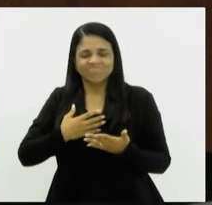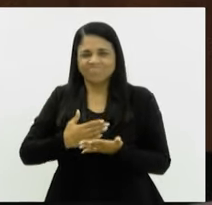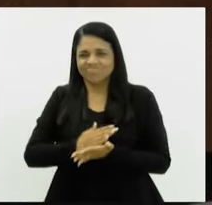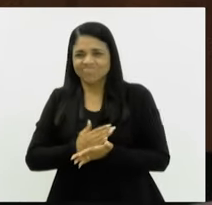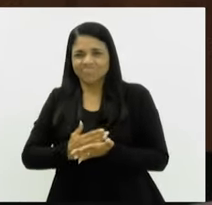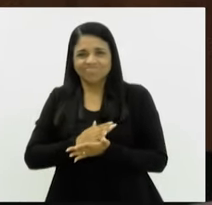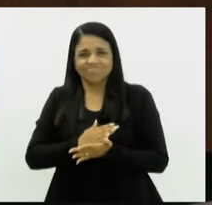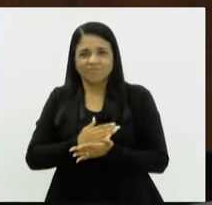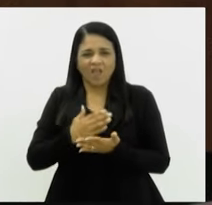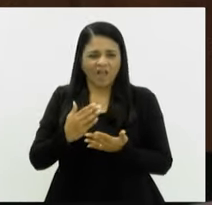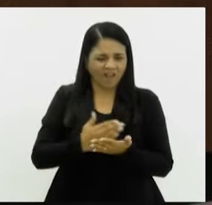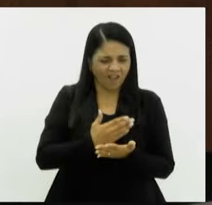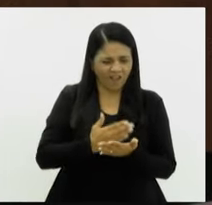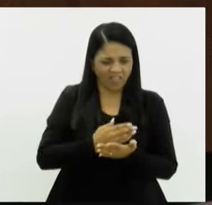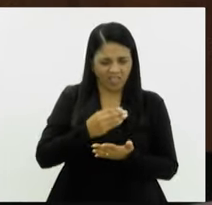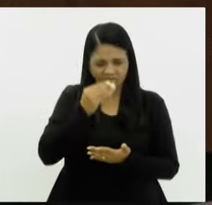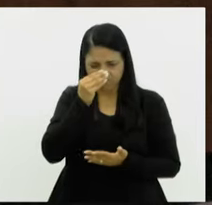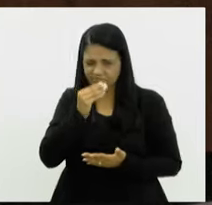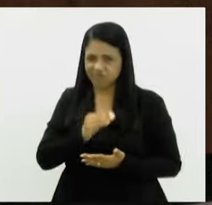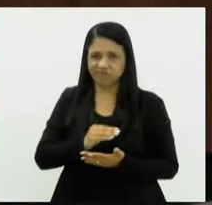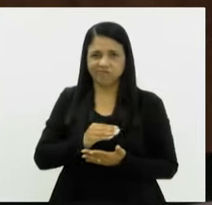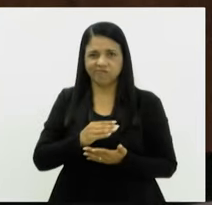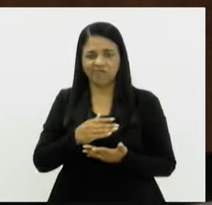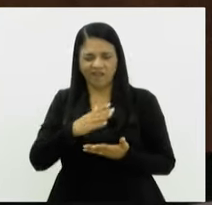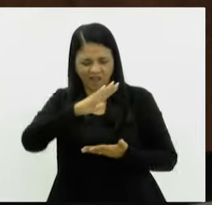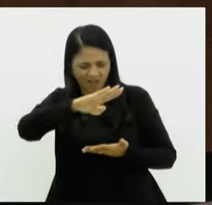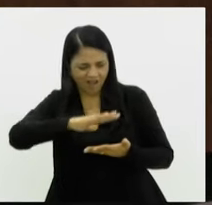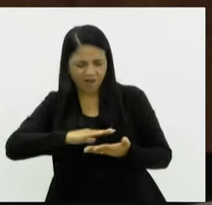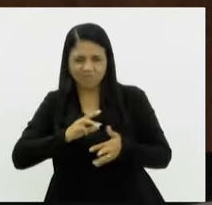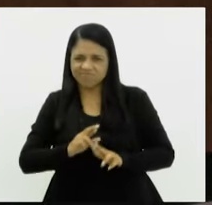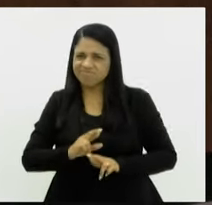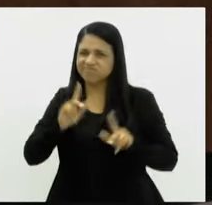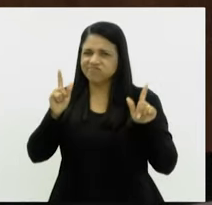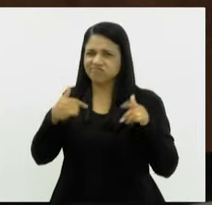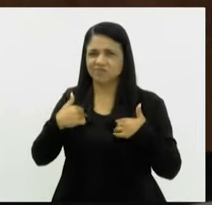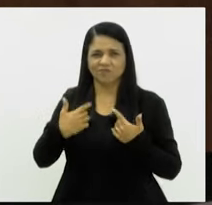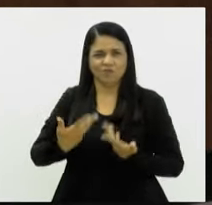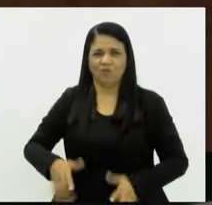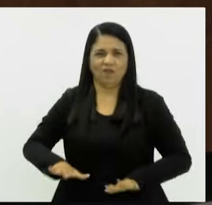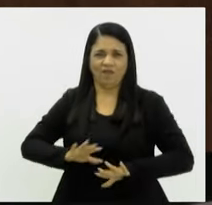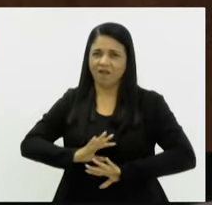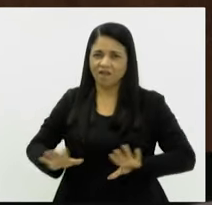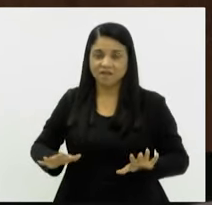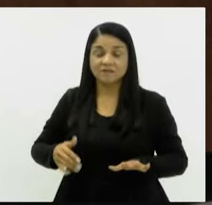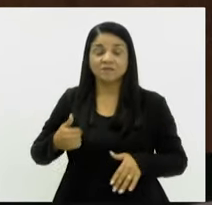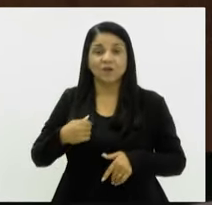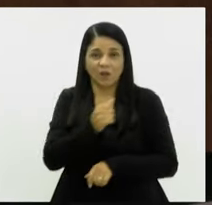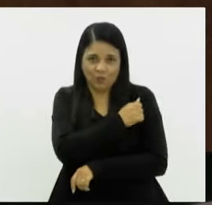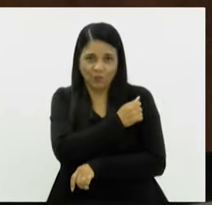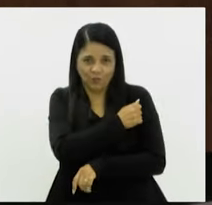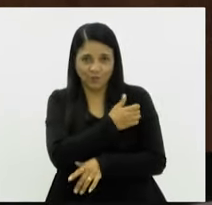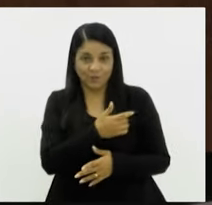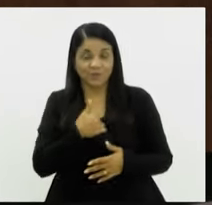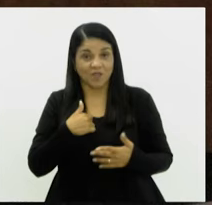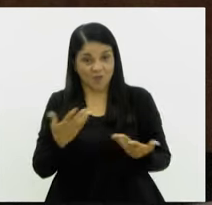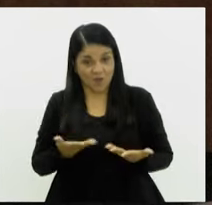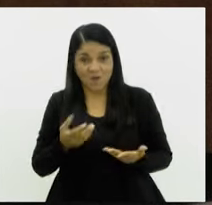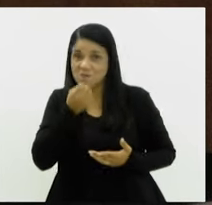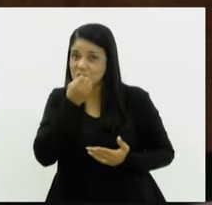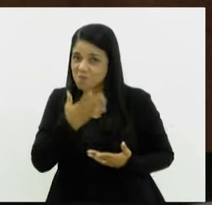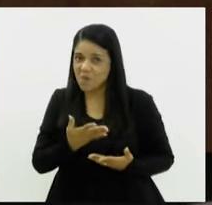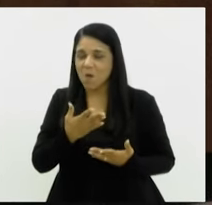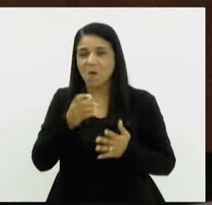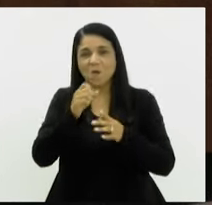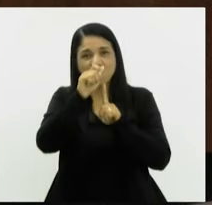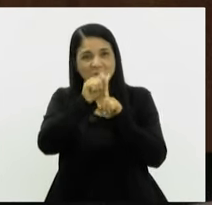aquele caderno que ele queria, não era aquela capa, enfim. Isso é muito bom. Esse mês é um mês muito